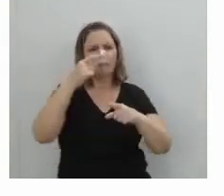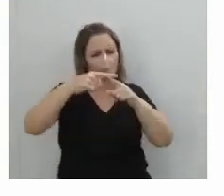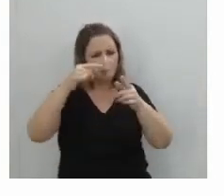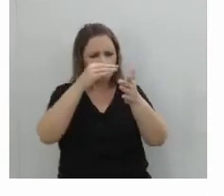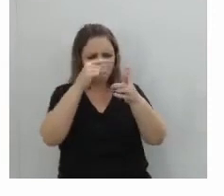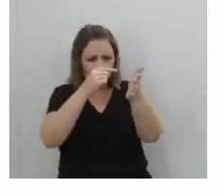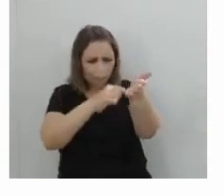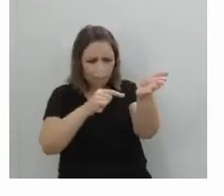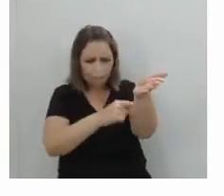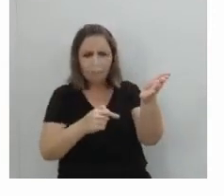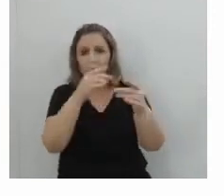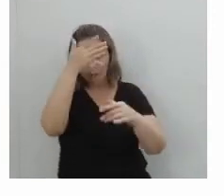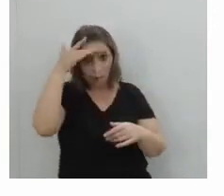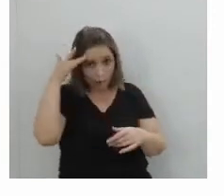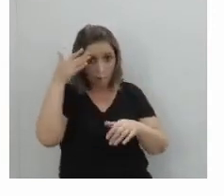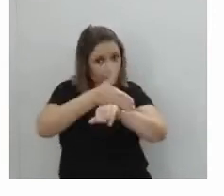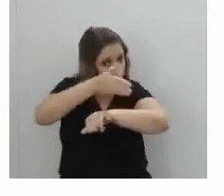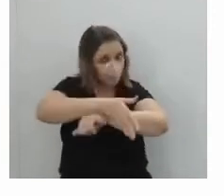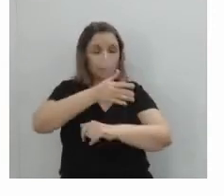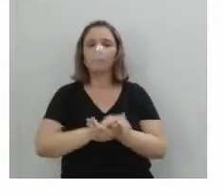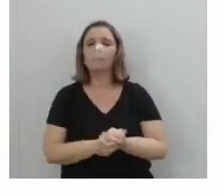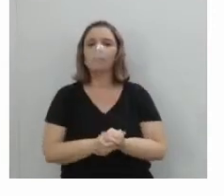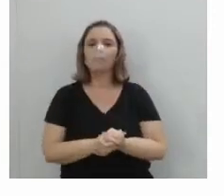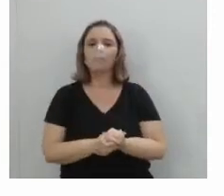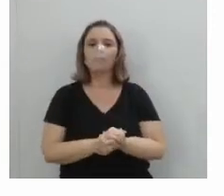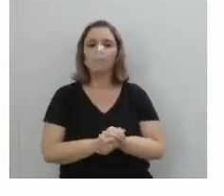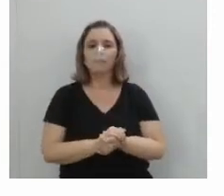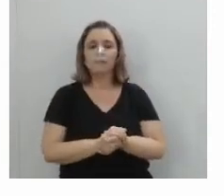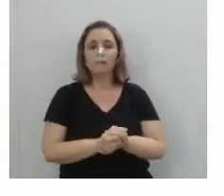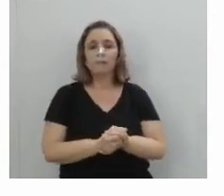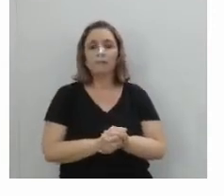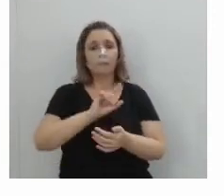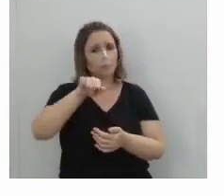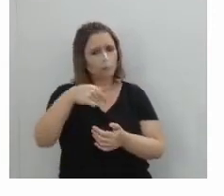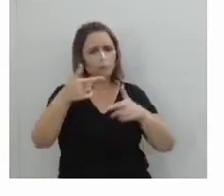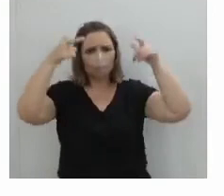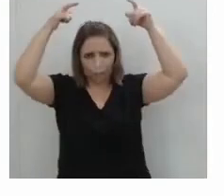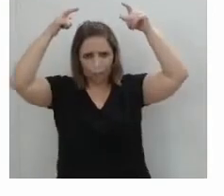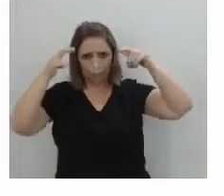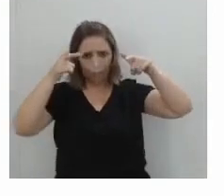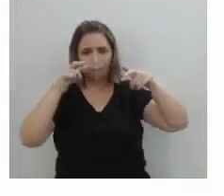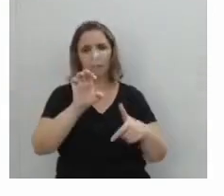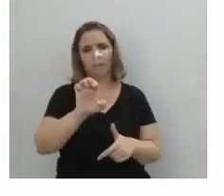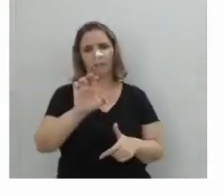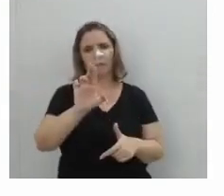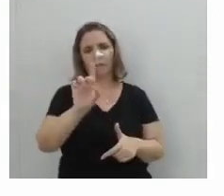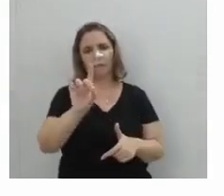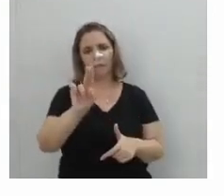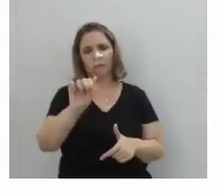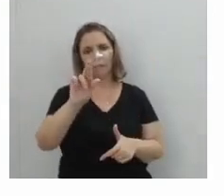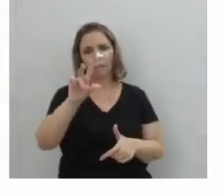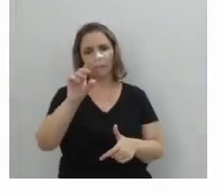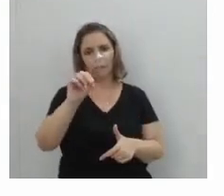dos participantes. Como consequência, o rei Eduardo II decidiu proibir